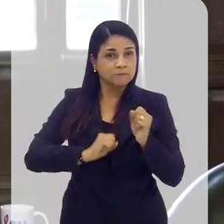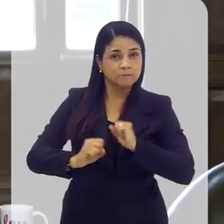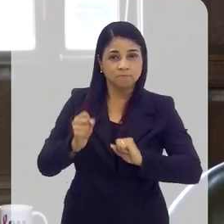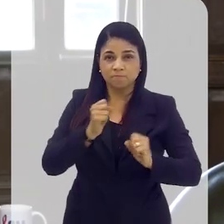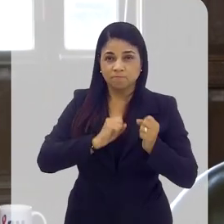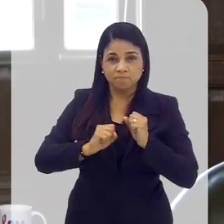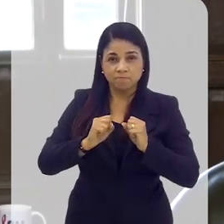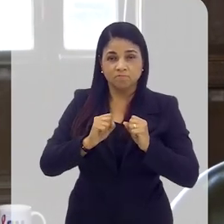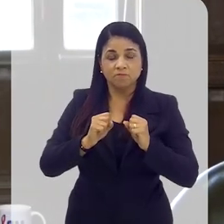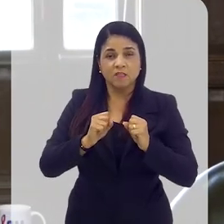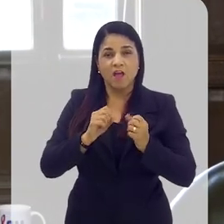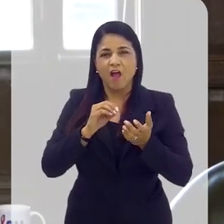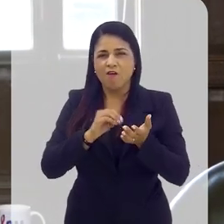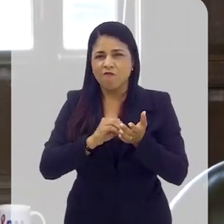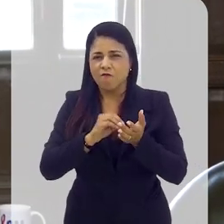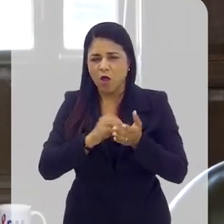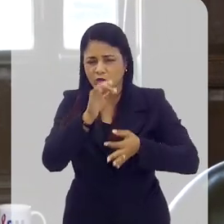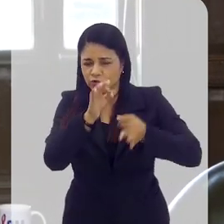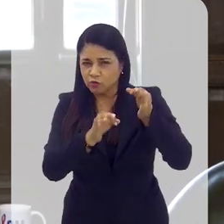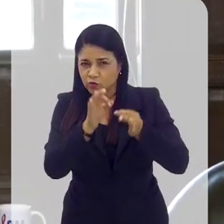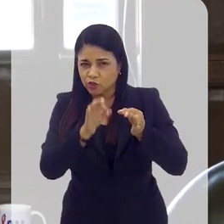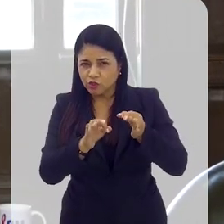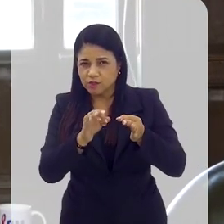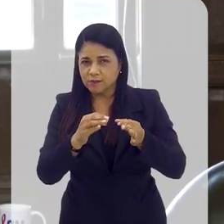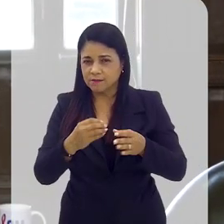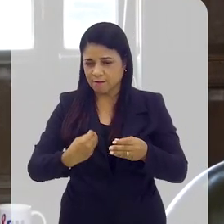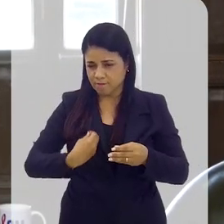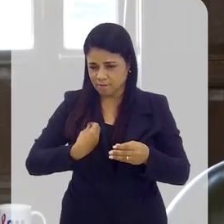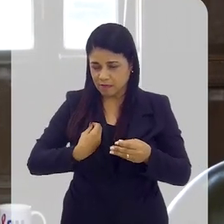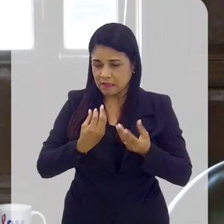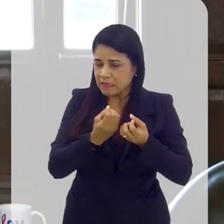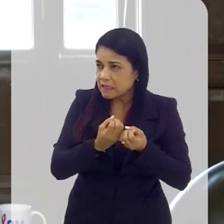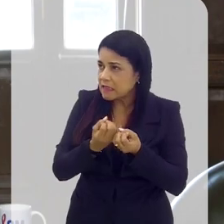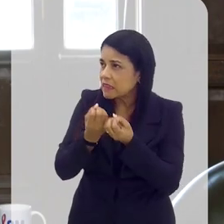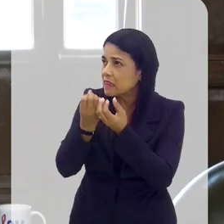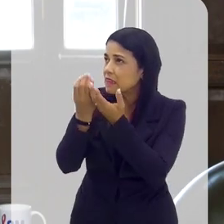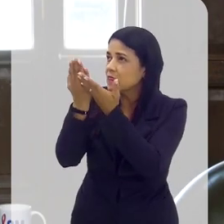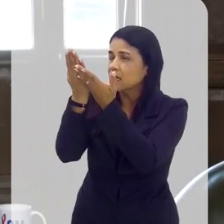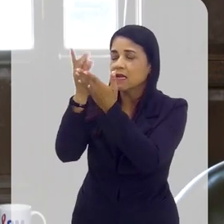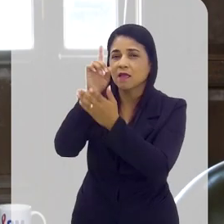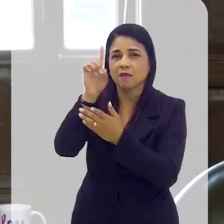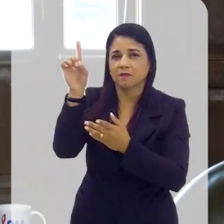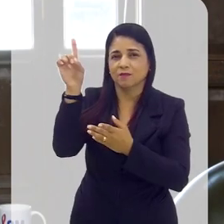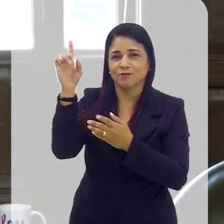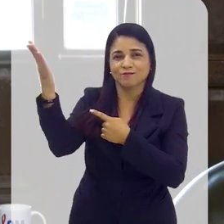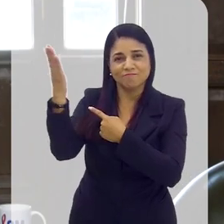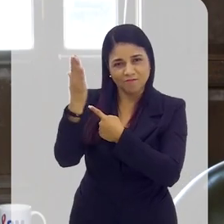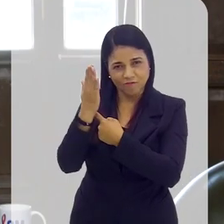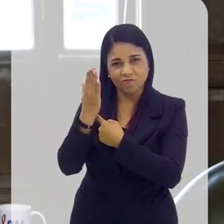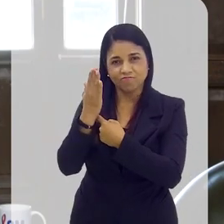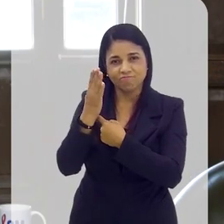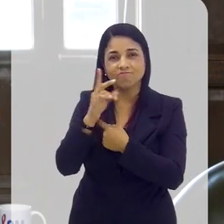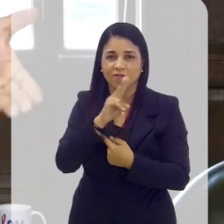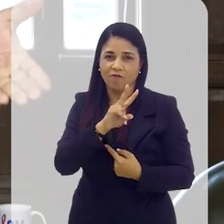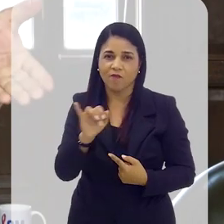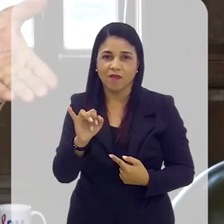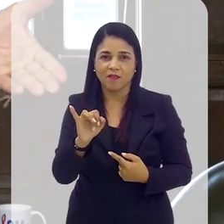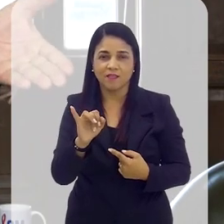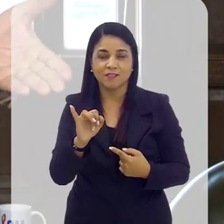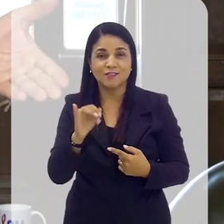as injustiças que a vida tem feito com você, entregue ao Pai, porque Ele vai te ajudar.